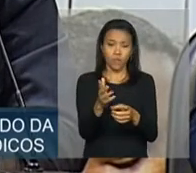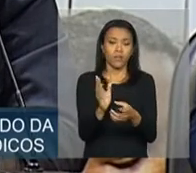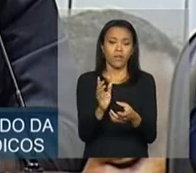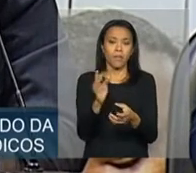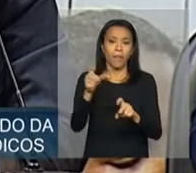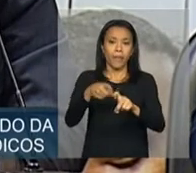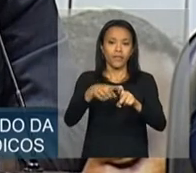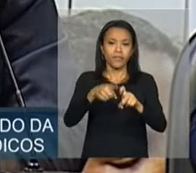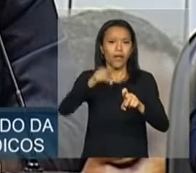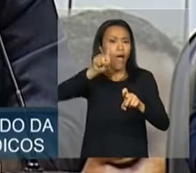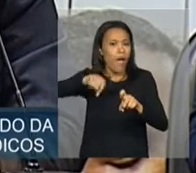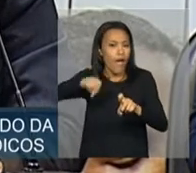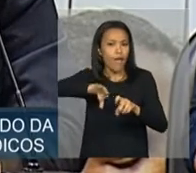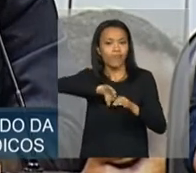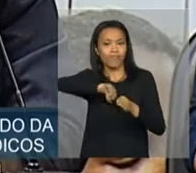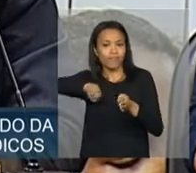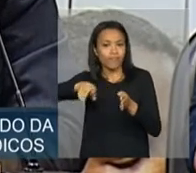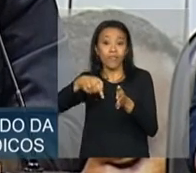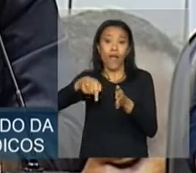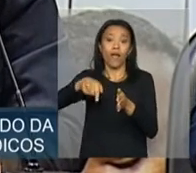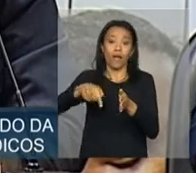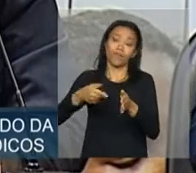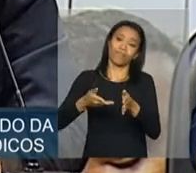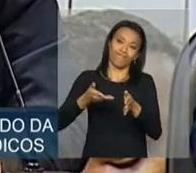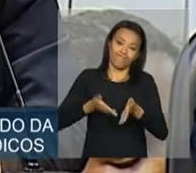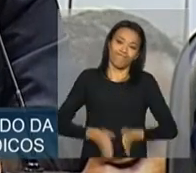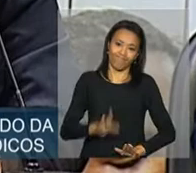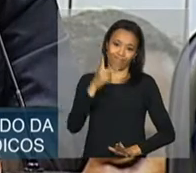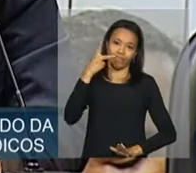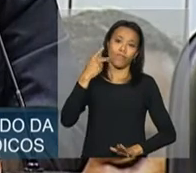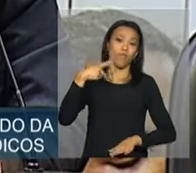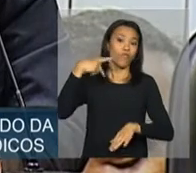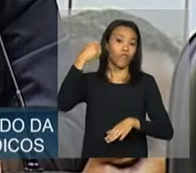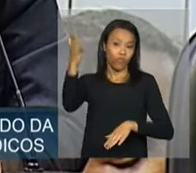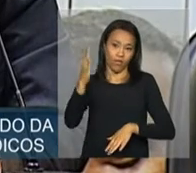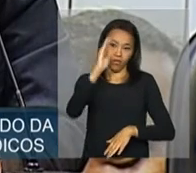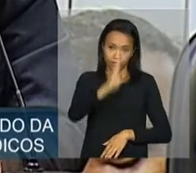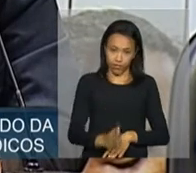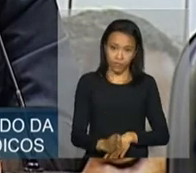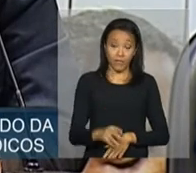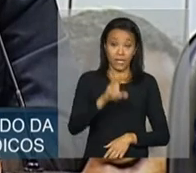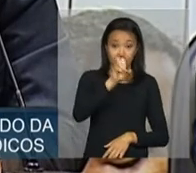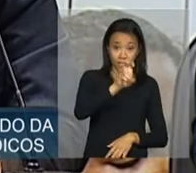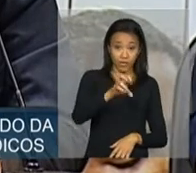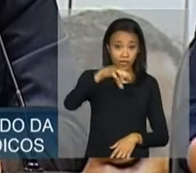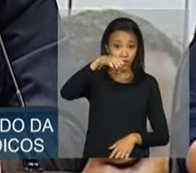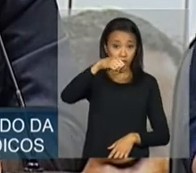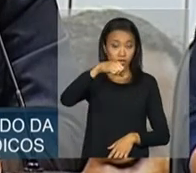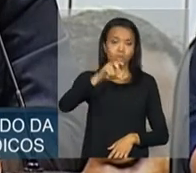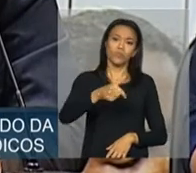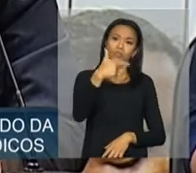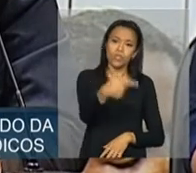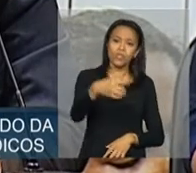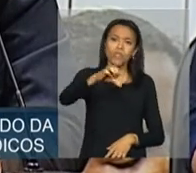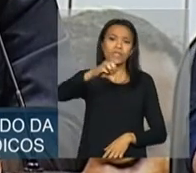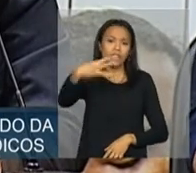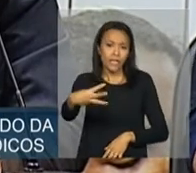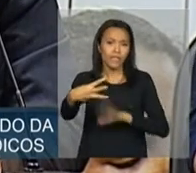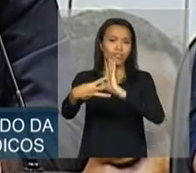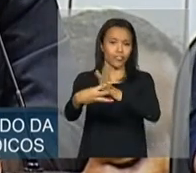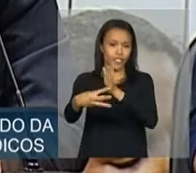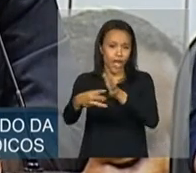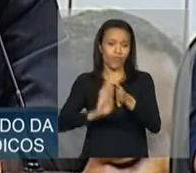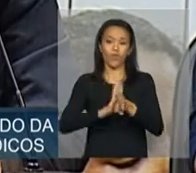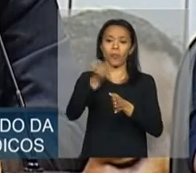são estrangeiros sim nacionalidade estrangeira desses 522 293 foram locados em